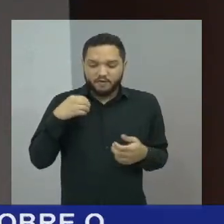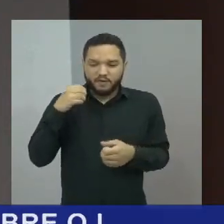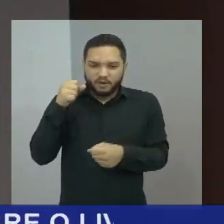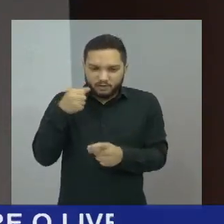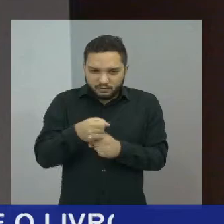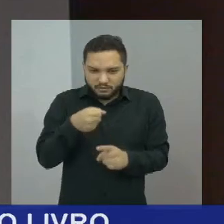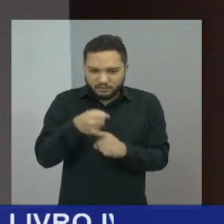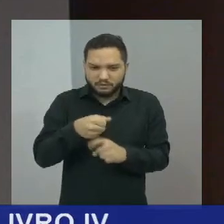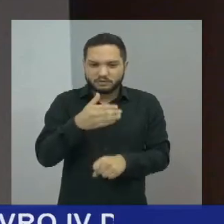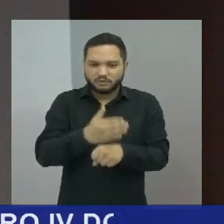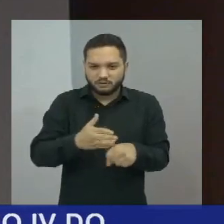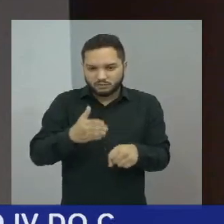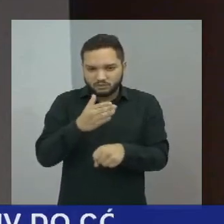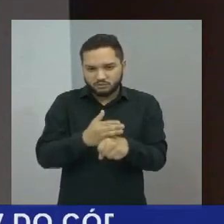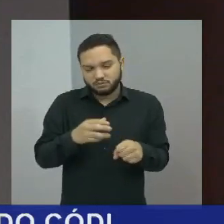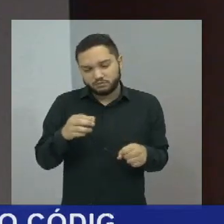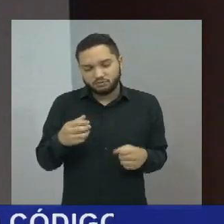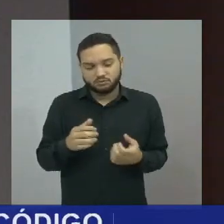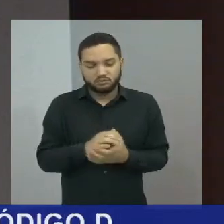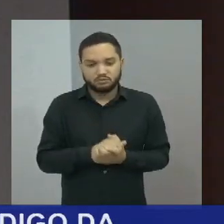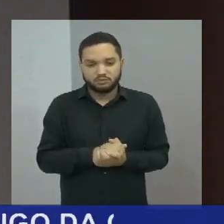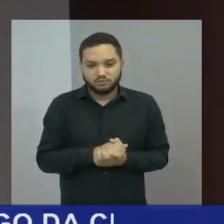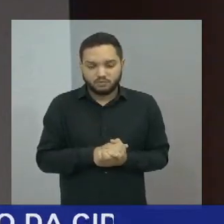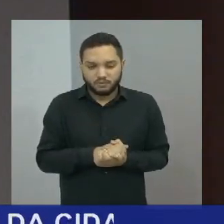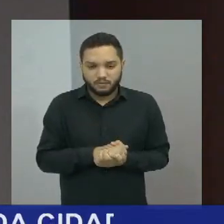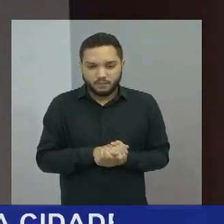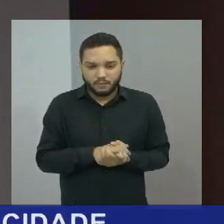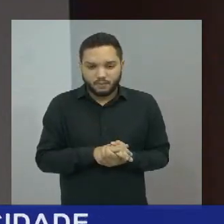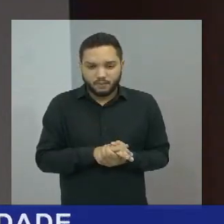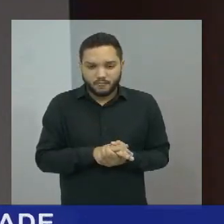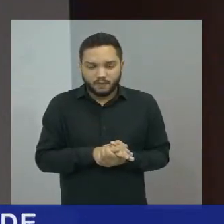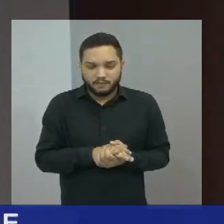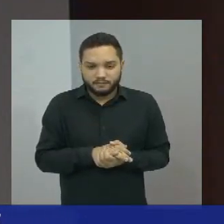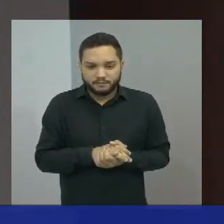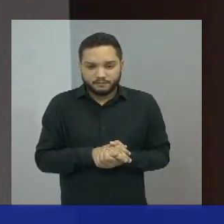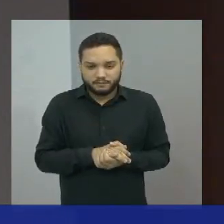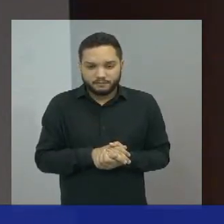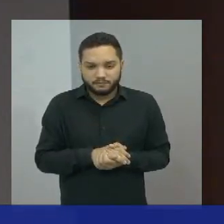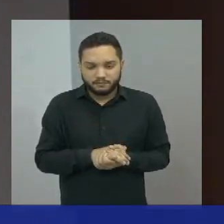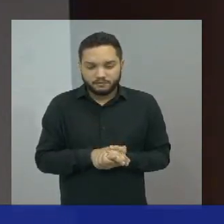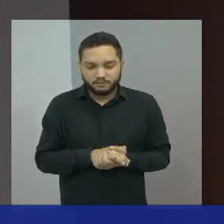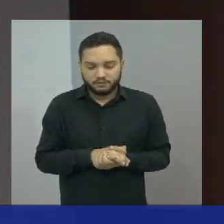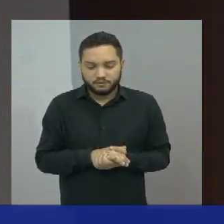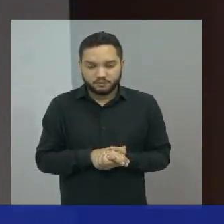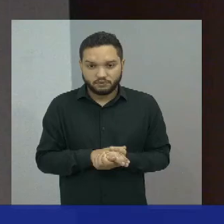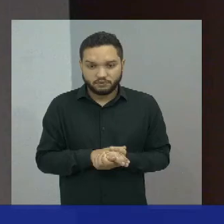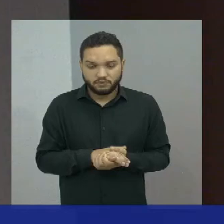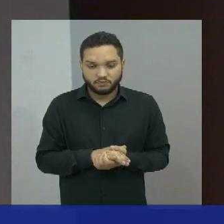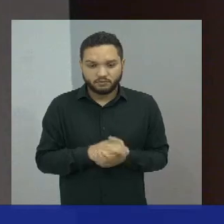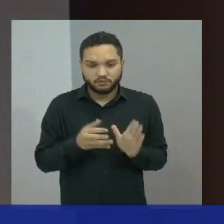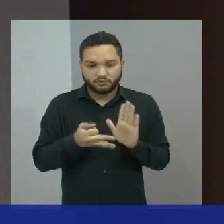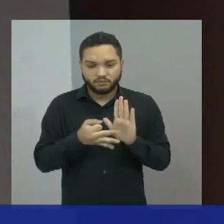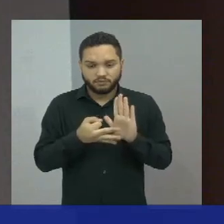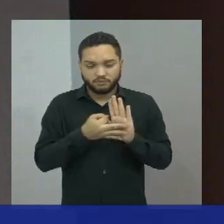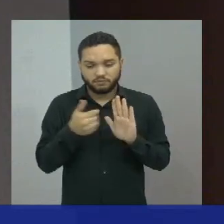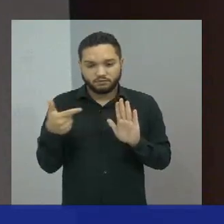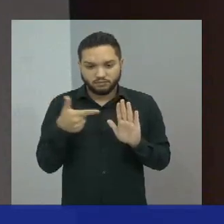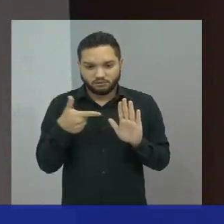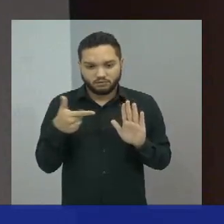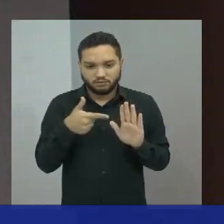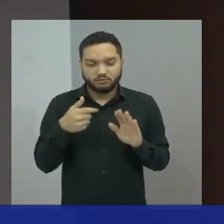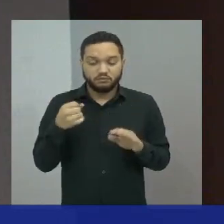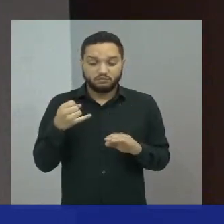para fins didáticos ou científicos, quando exigirem recursos alternativos. Parágrafo 2º. Considera-se